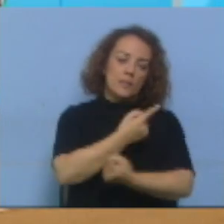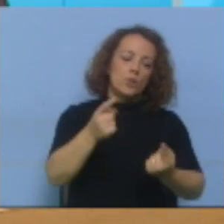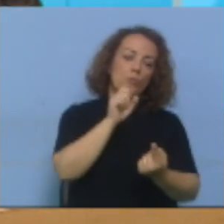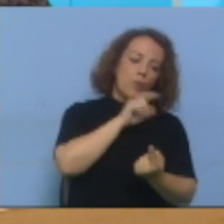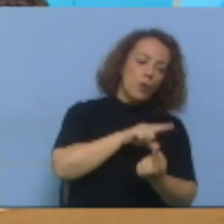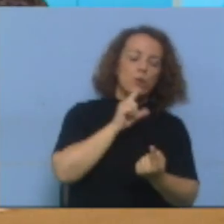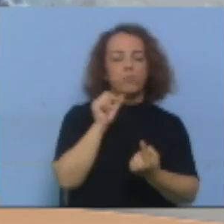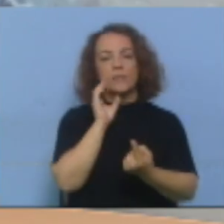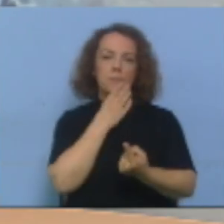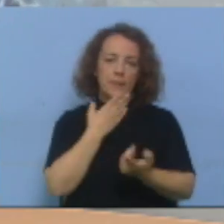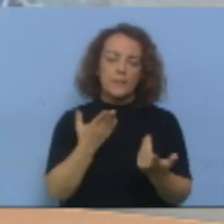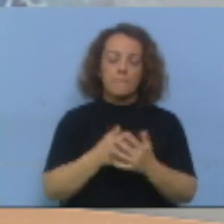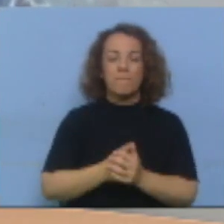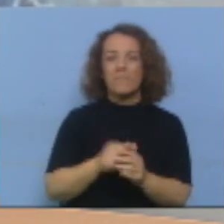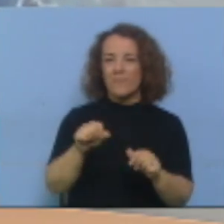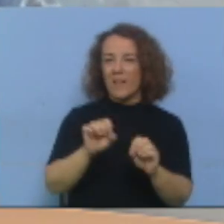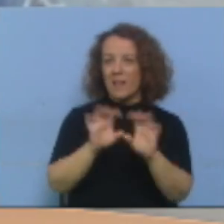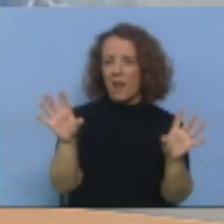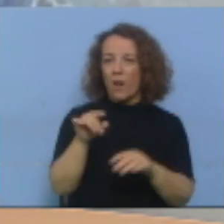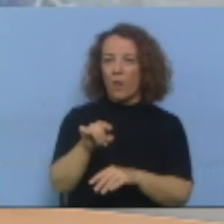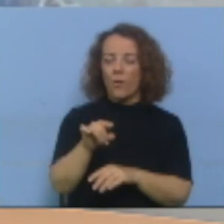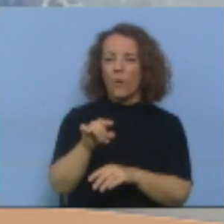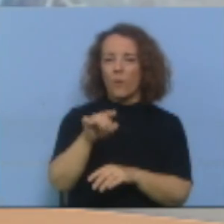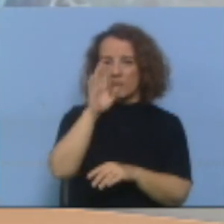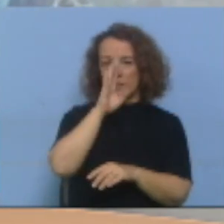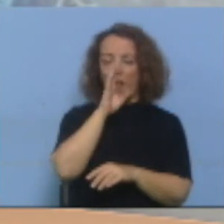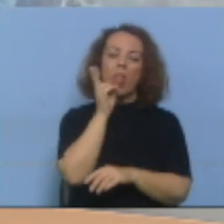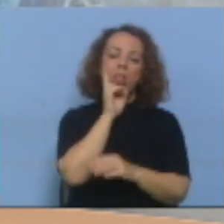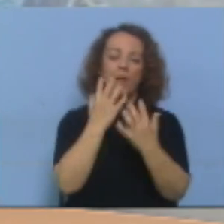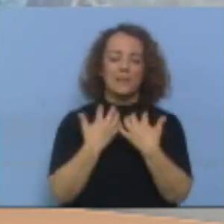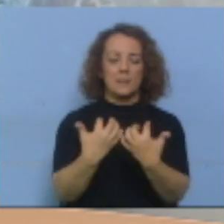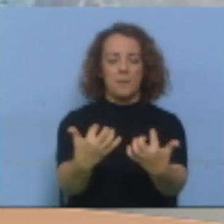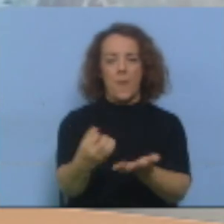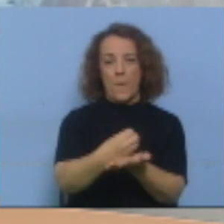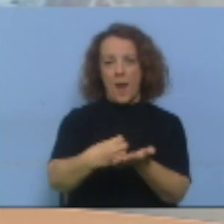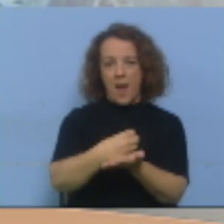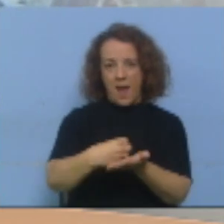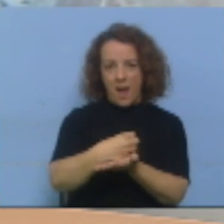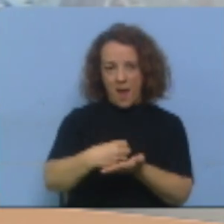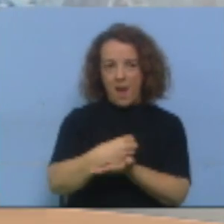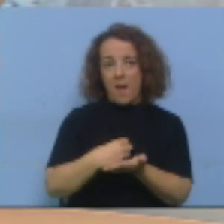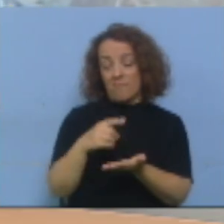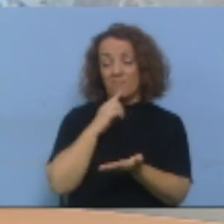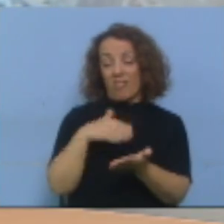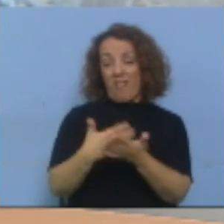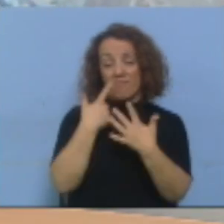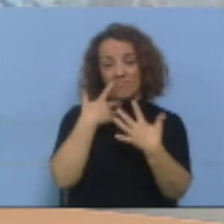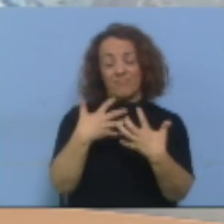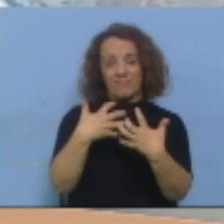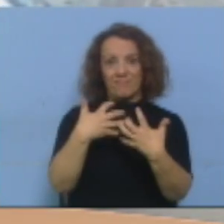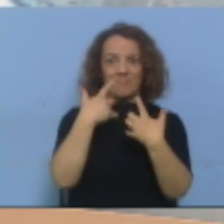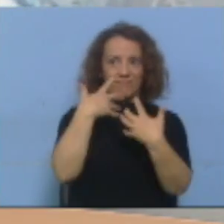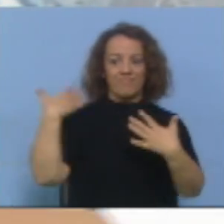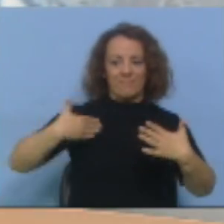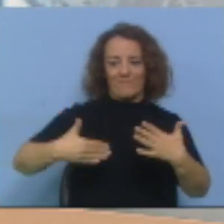E claro que a ausência da Assembleia de participantes será o fator maior, que já está marcado também estes